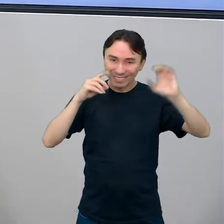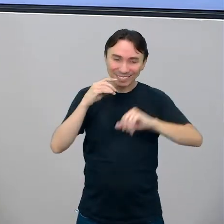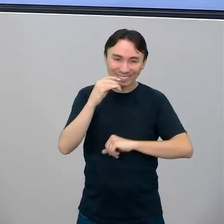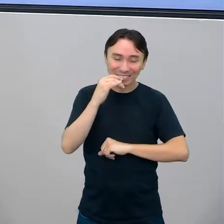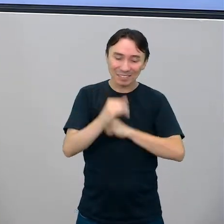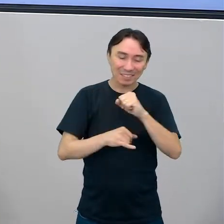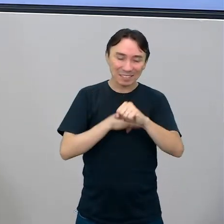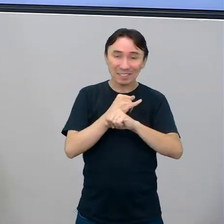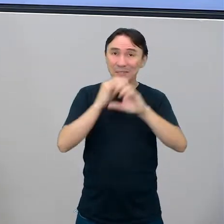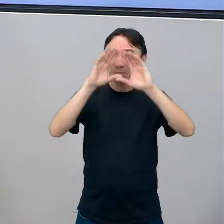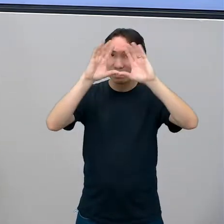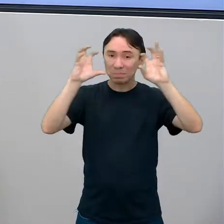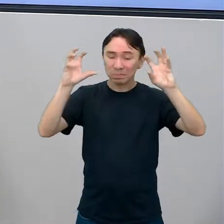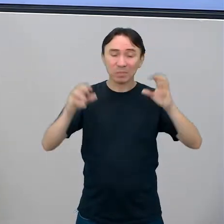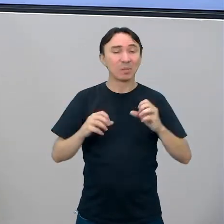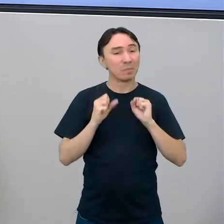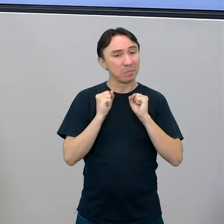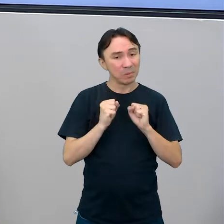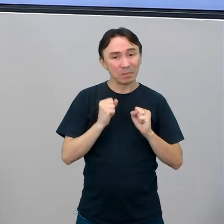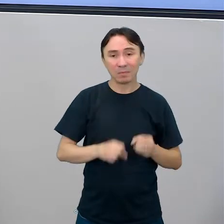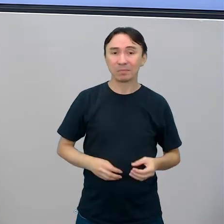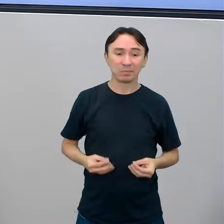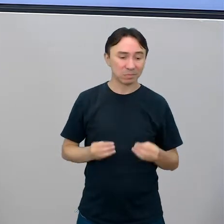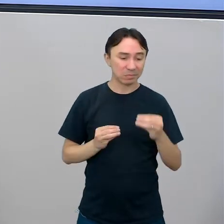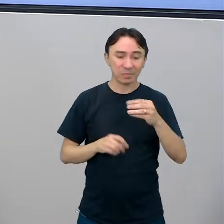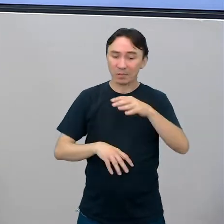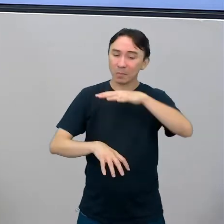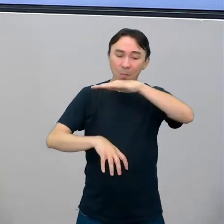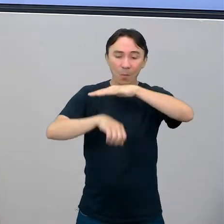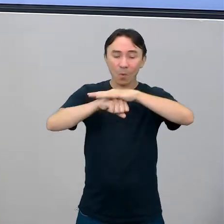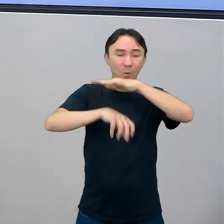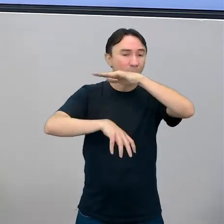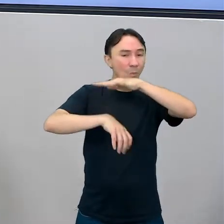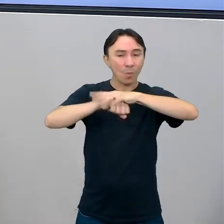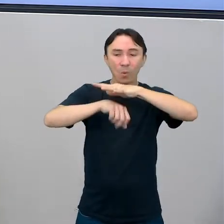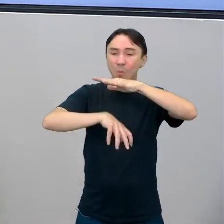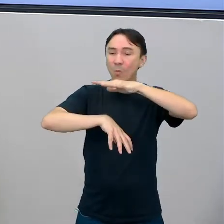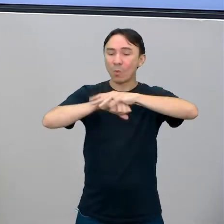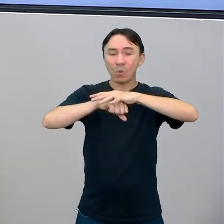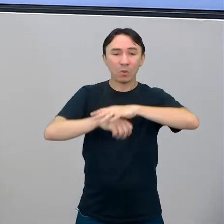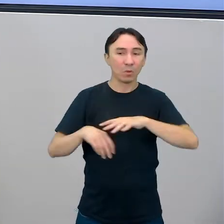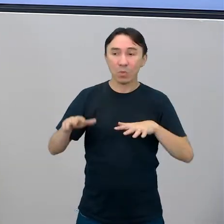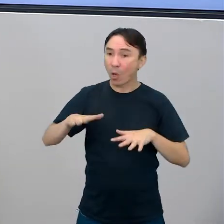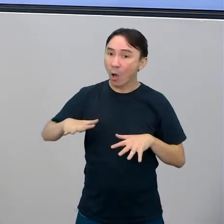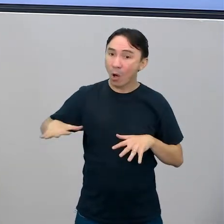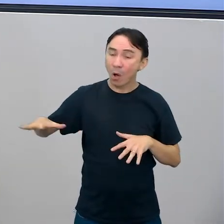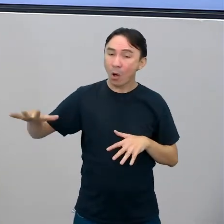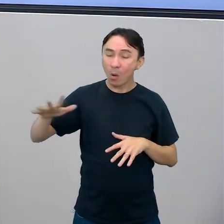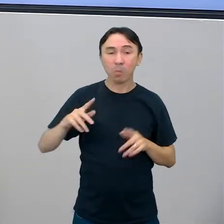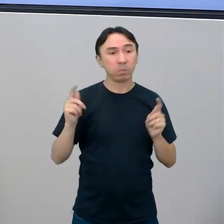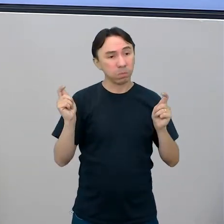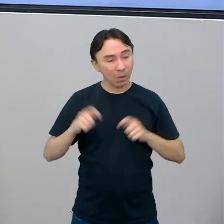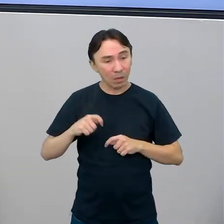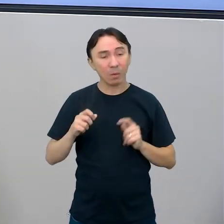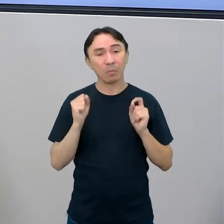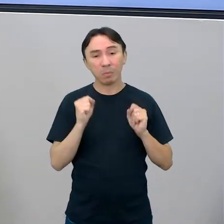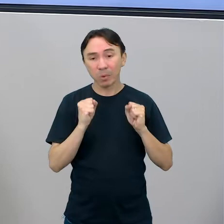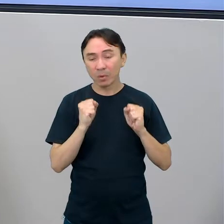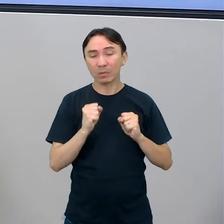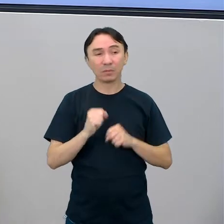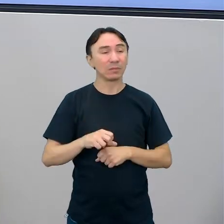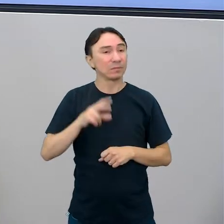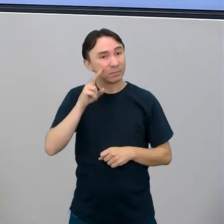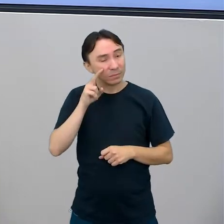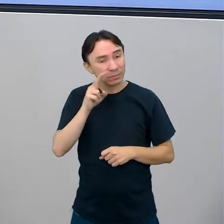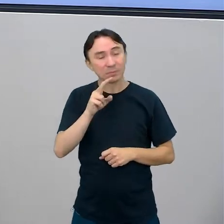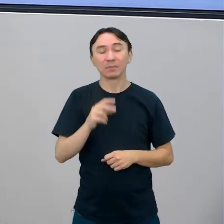todos os colegas para que todo mundo, na hora de desenvolver um trabalho, fazer uma fala, utilizem também os termos e na hora de